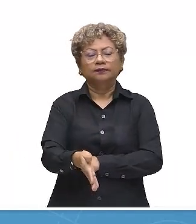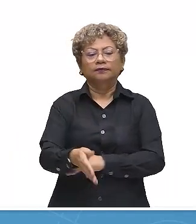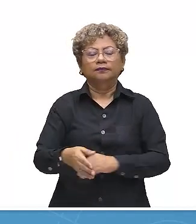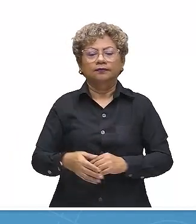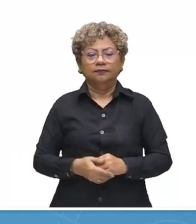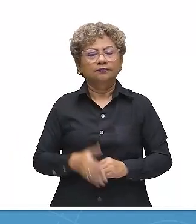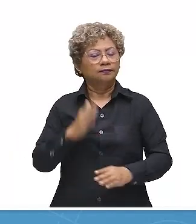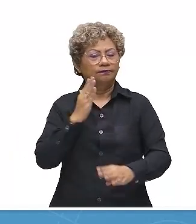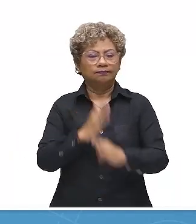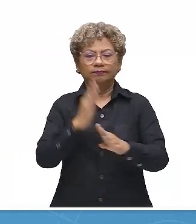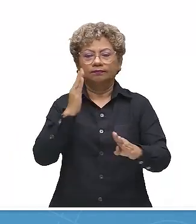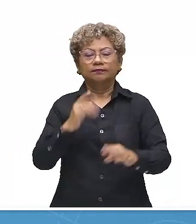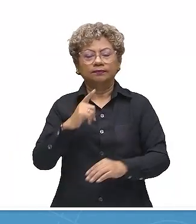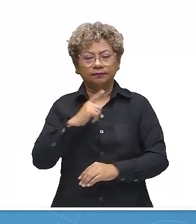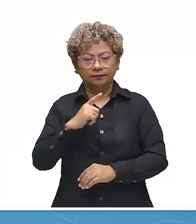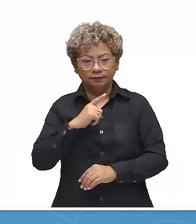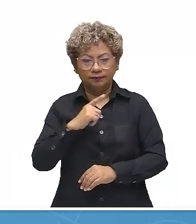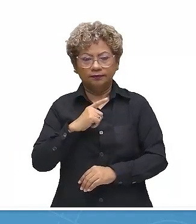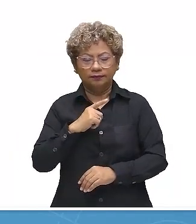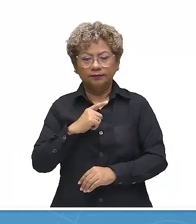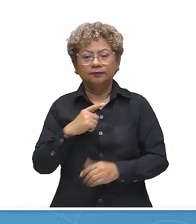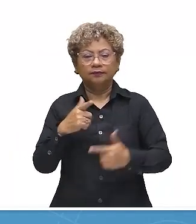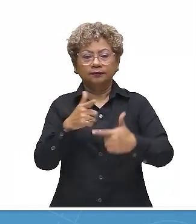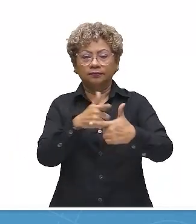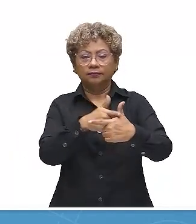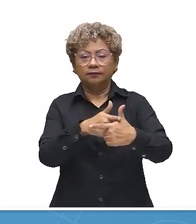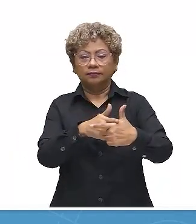os divisores